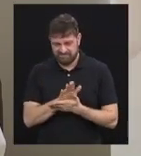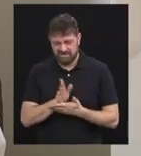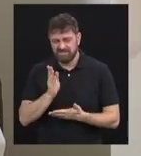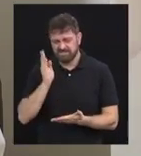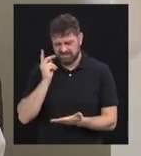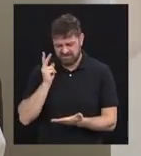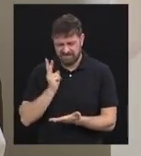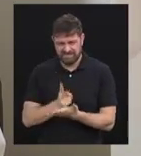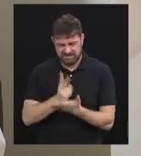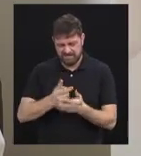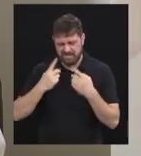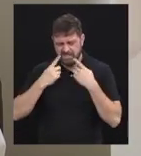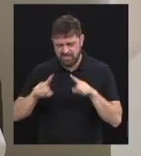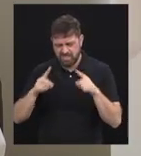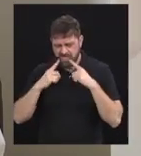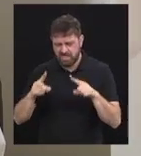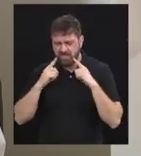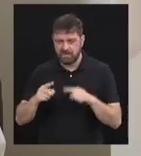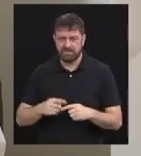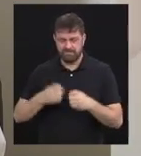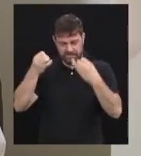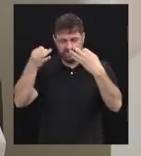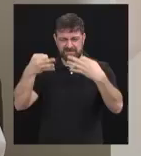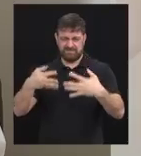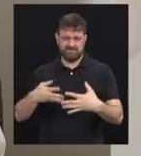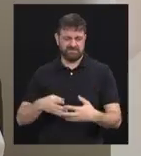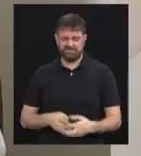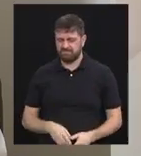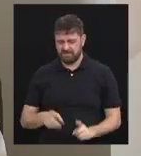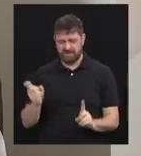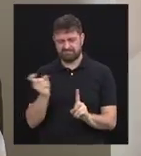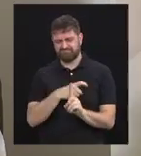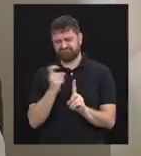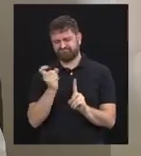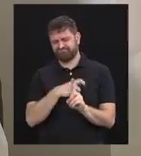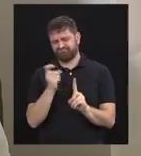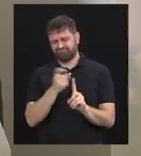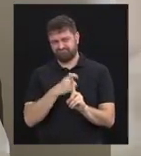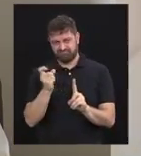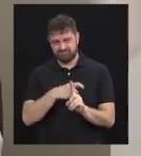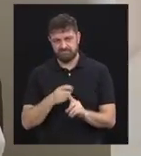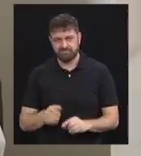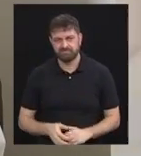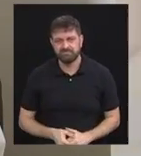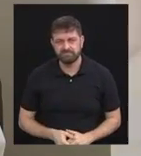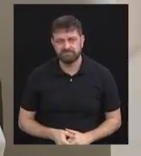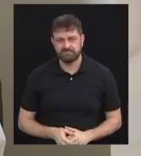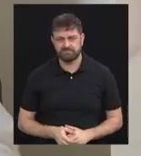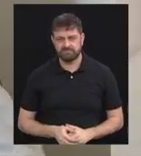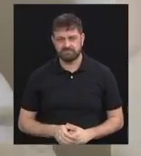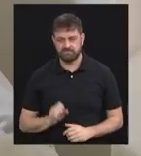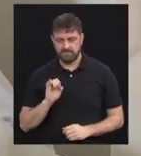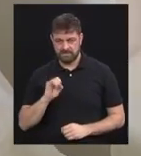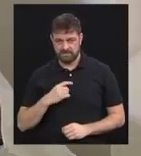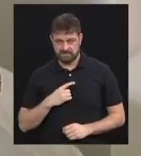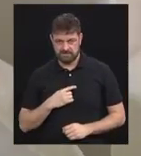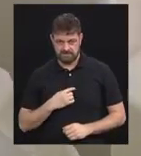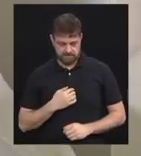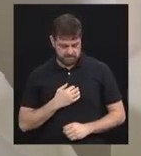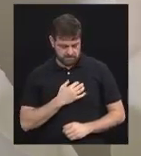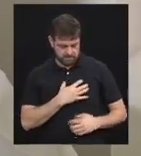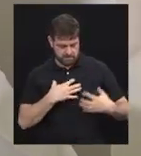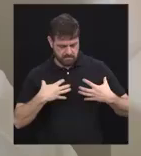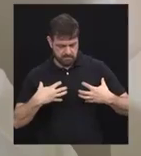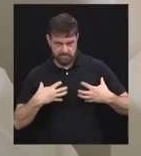extensamente discutido isso e é mito. Na realidade, o fato do aparecimento do câncer de mama